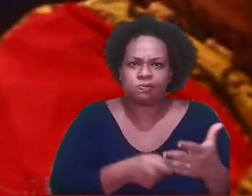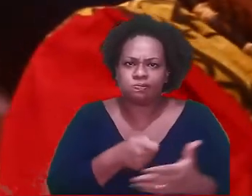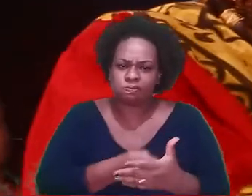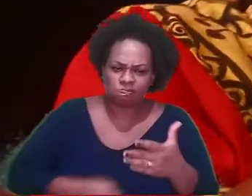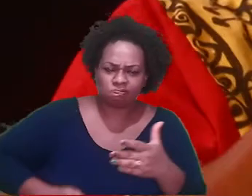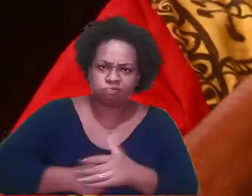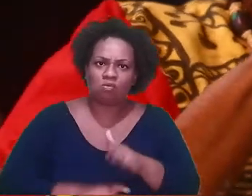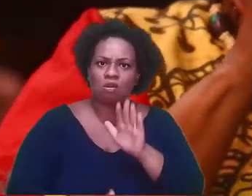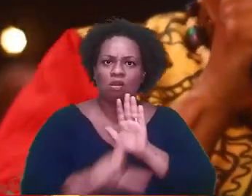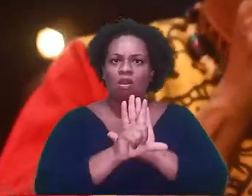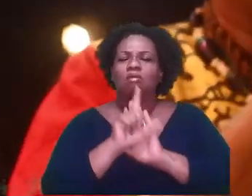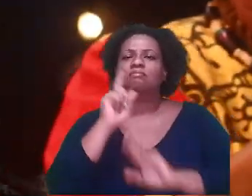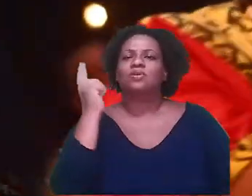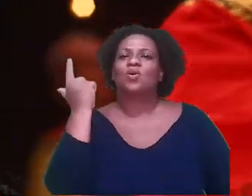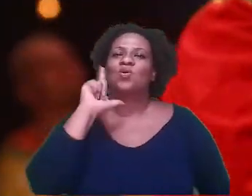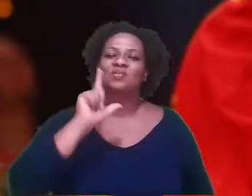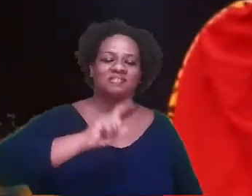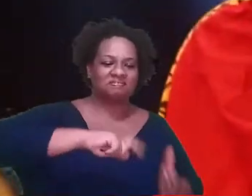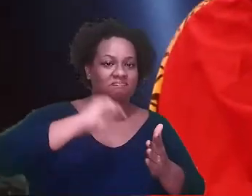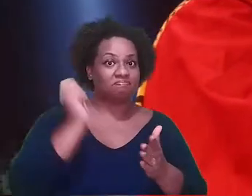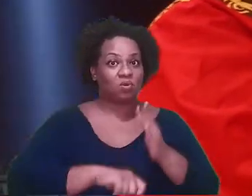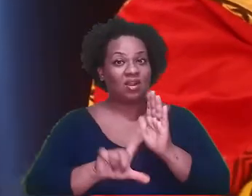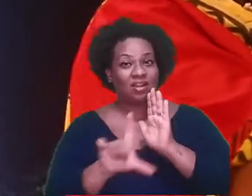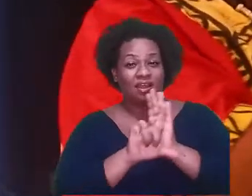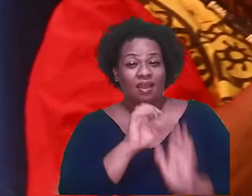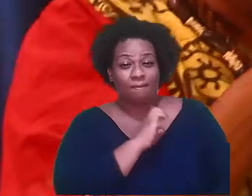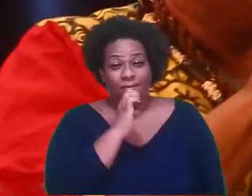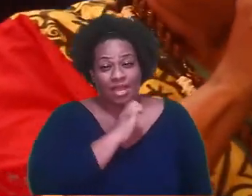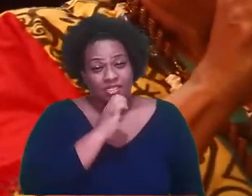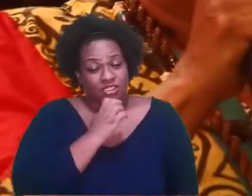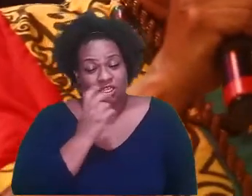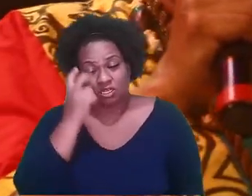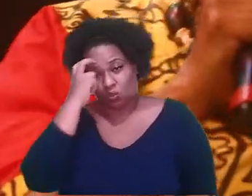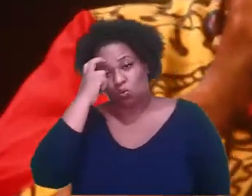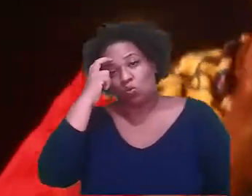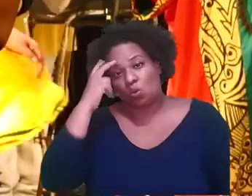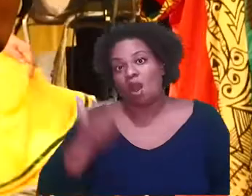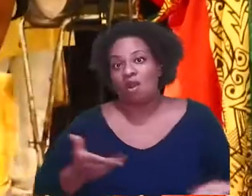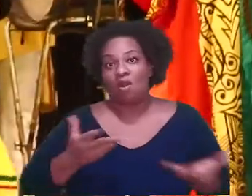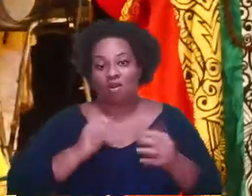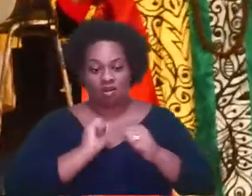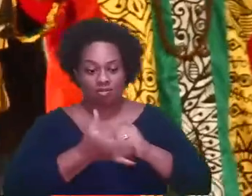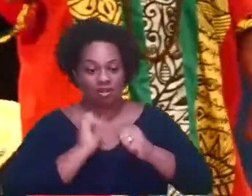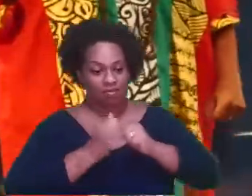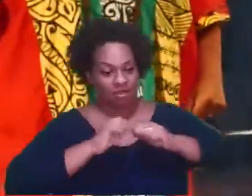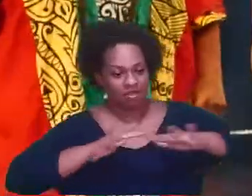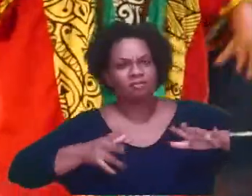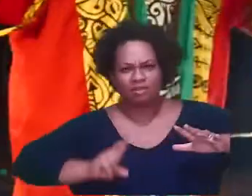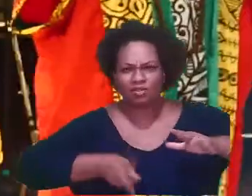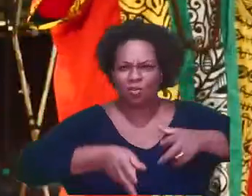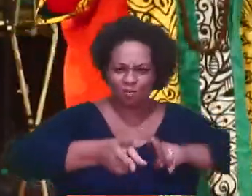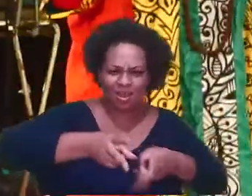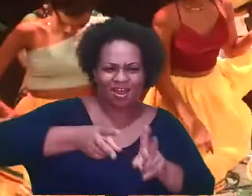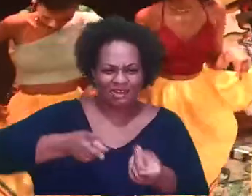ser implementada. Uma lei de emergência cultural, né, agora na pandemia. Vida longa, a lei Aldir Blanc,